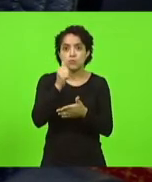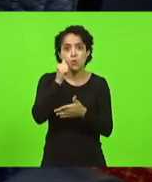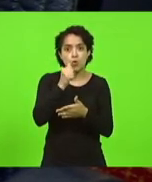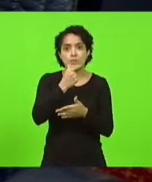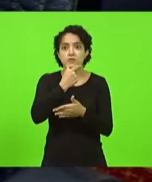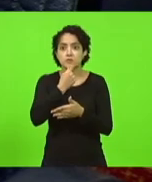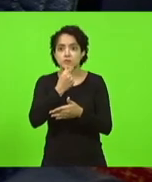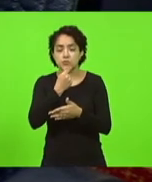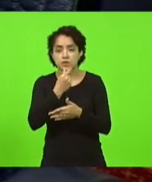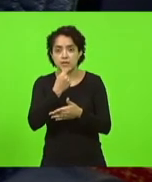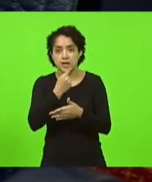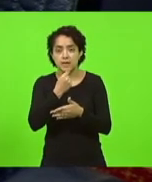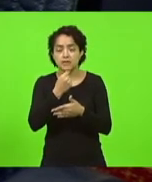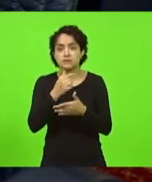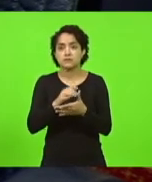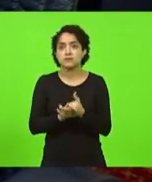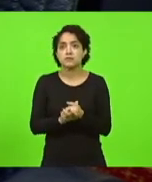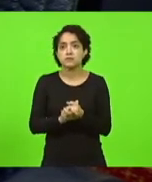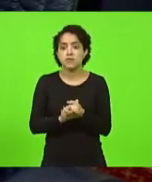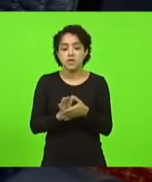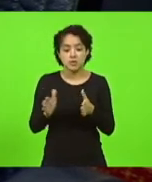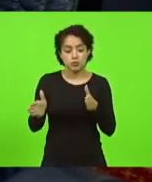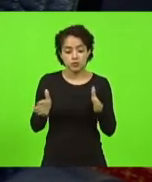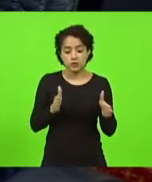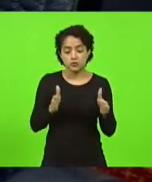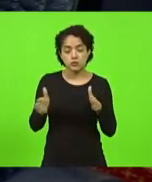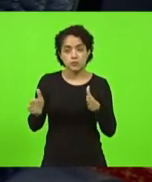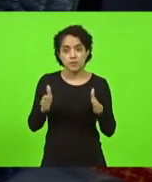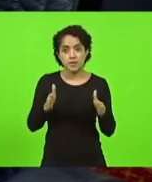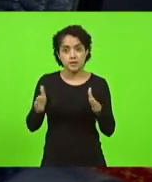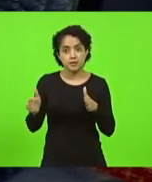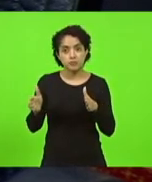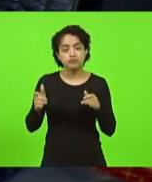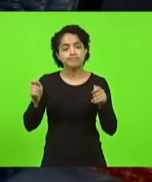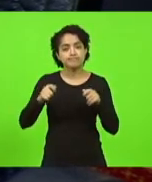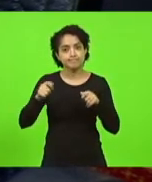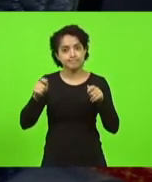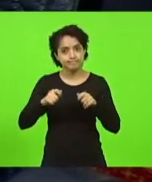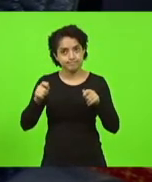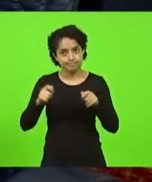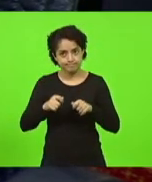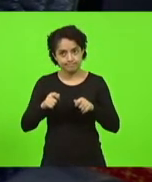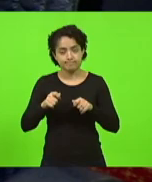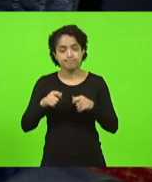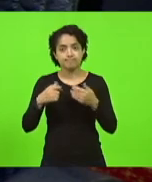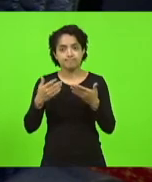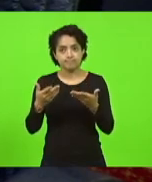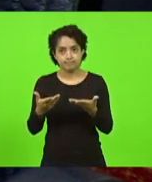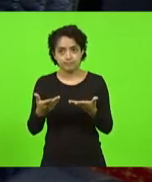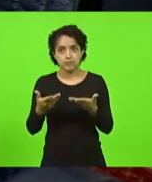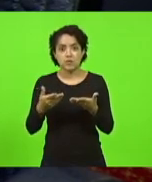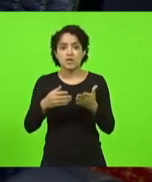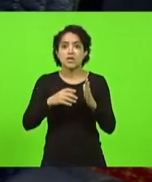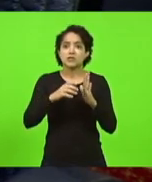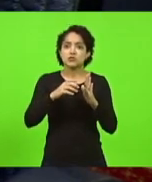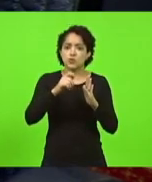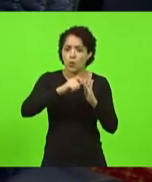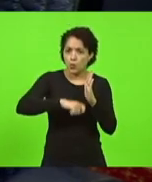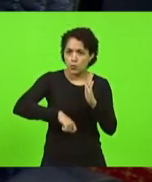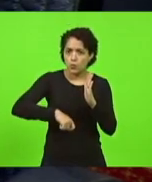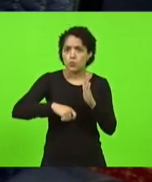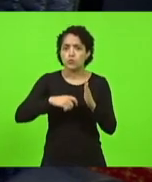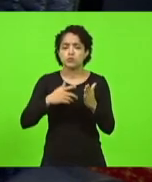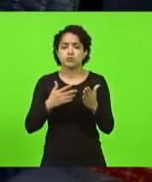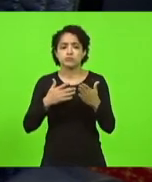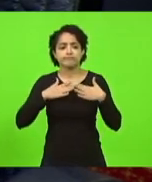nosso quadro durante um período que permita ao Estado tomar regularidade de concursos públicos com tranquilidade,